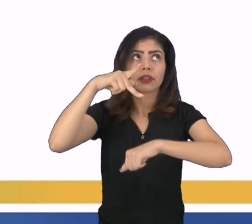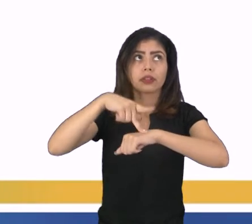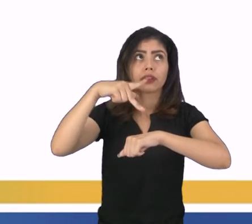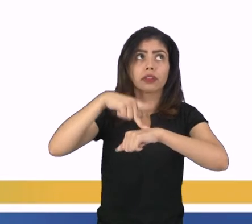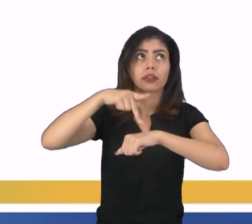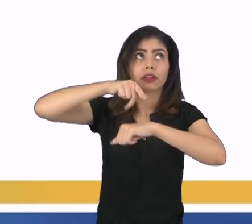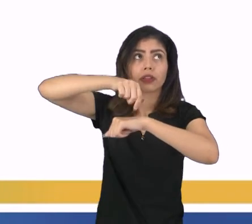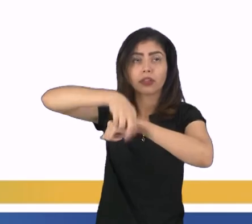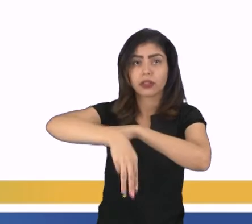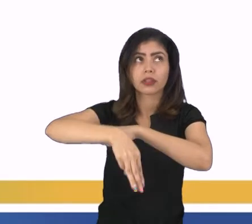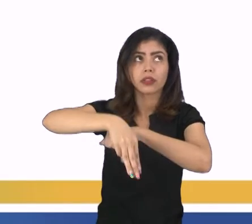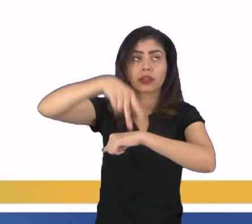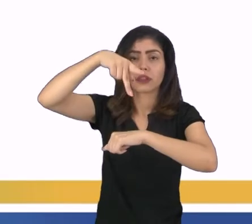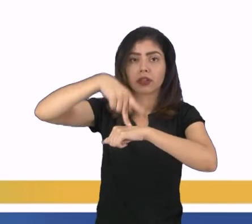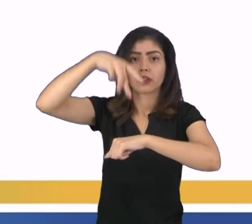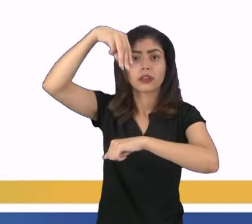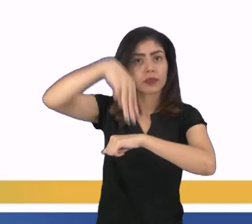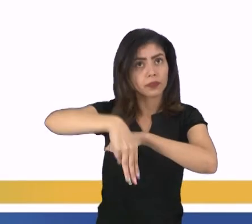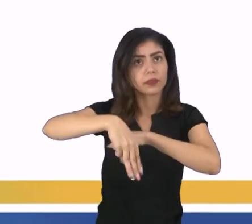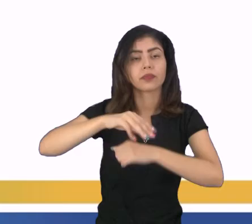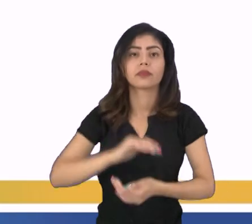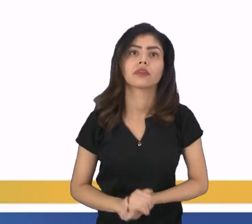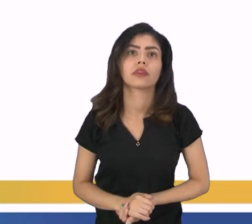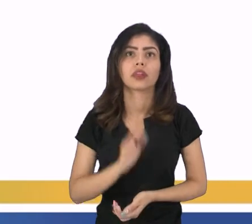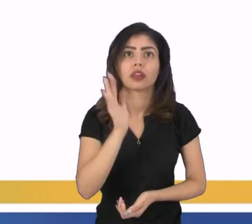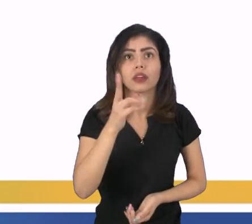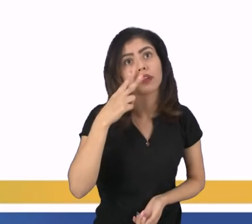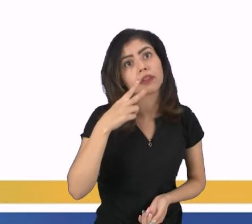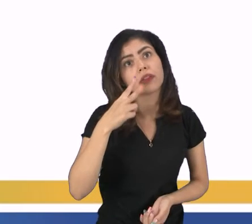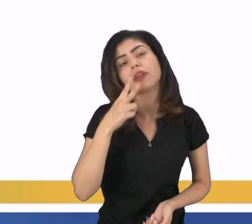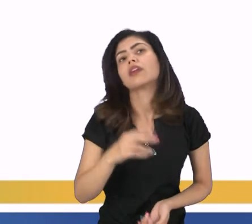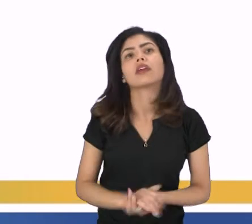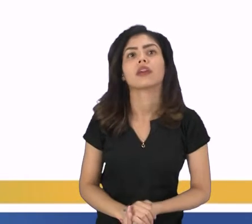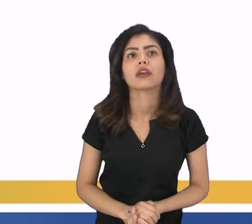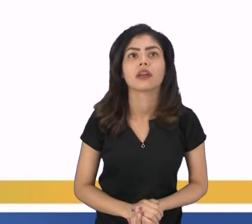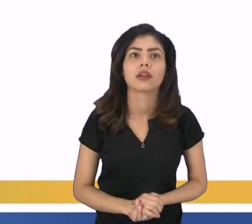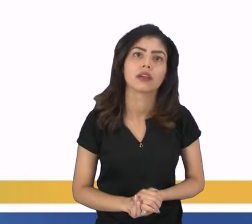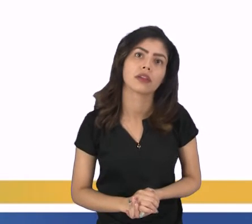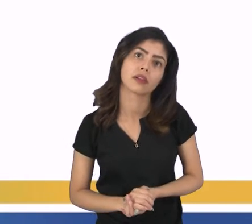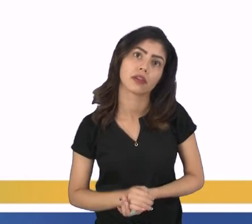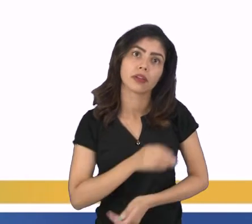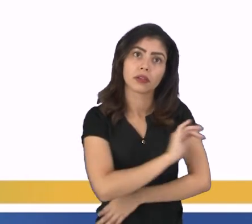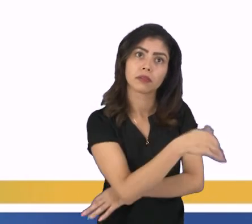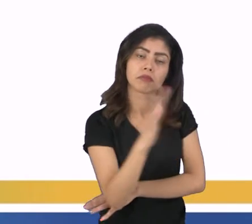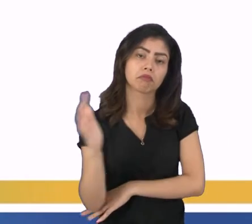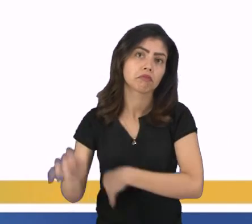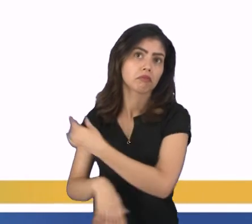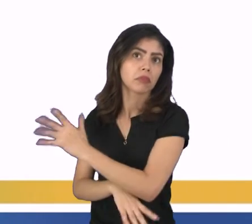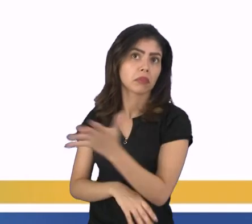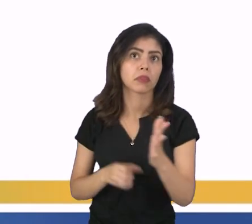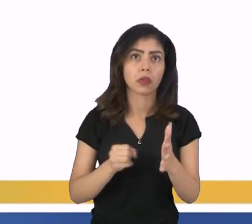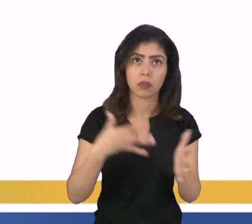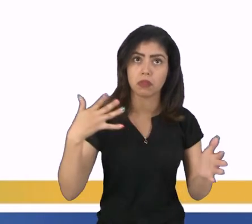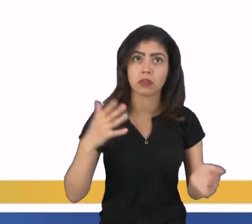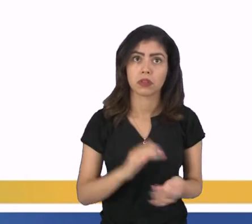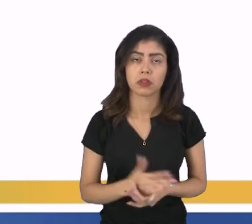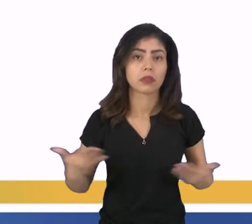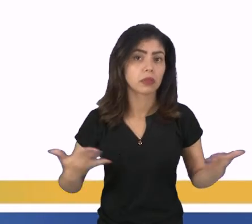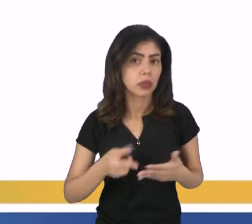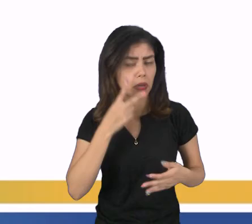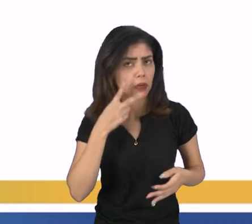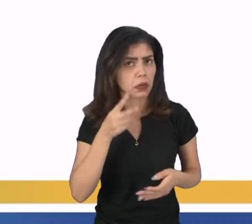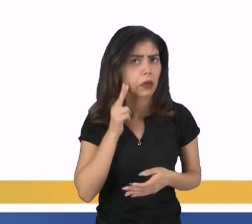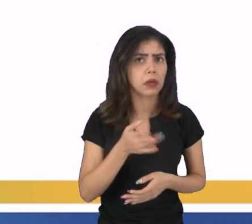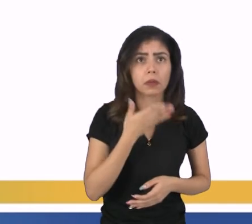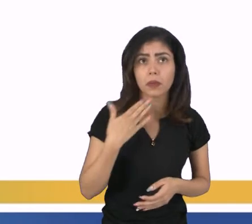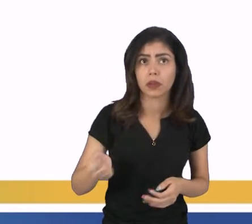infraestrutura no canal. E aí depois você verifica já ele com um ar paisagístico muito mais harmonioso,